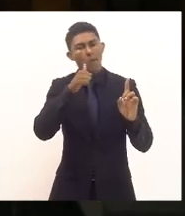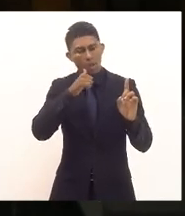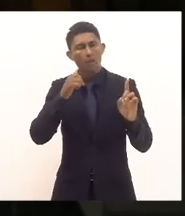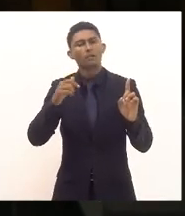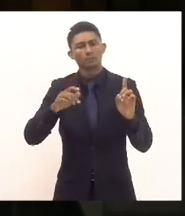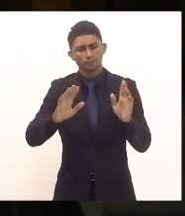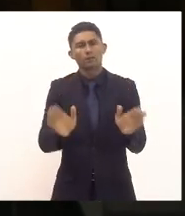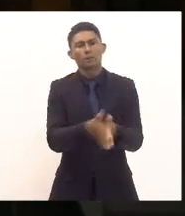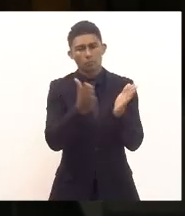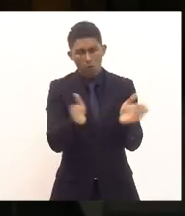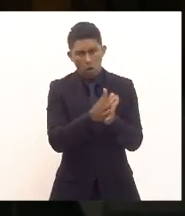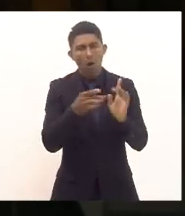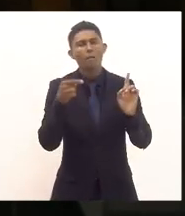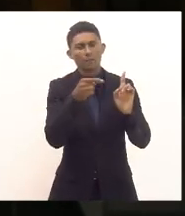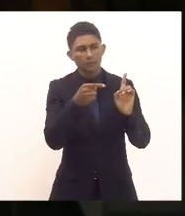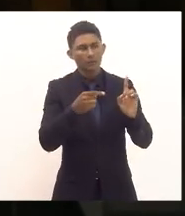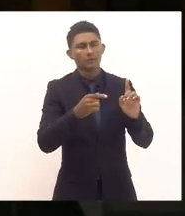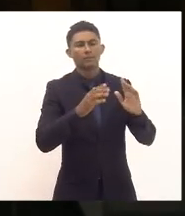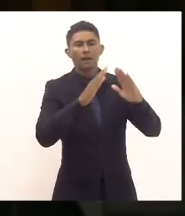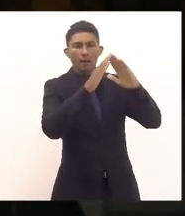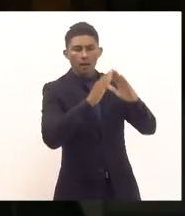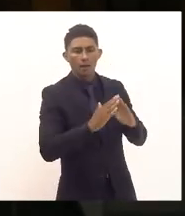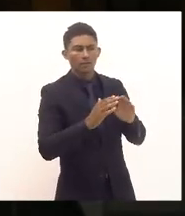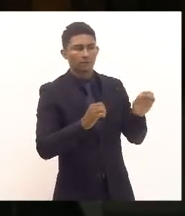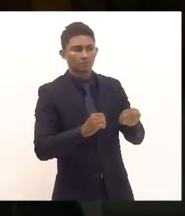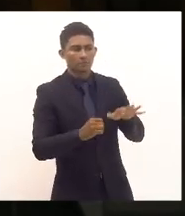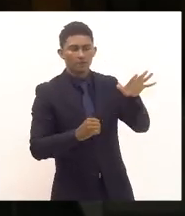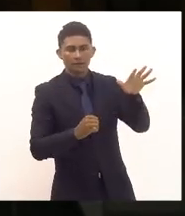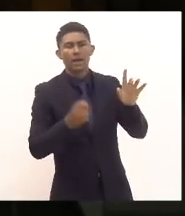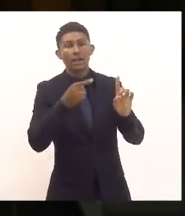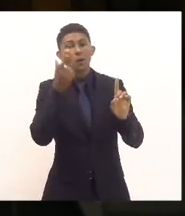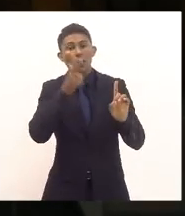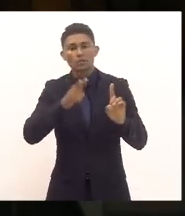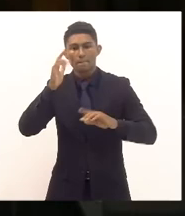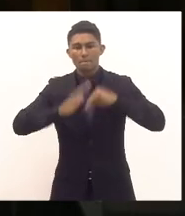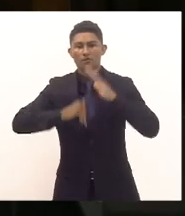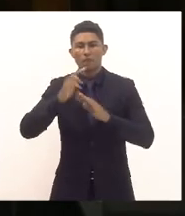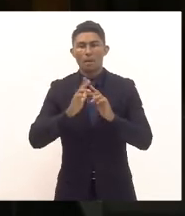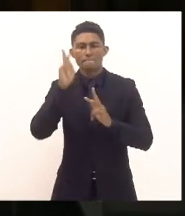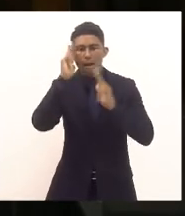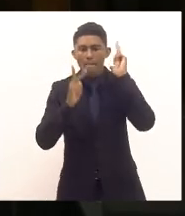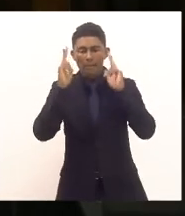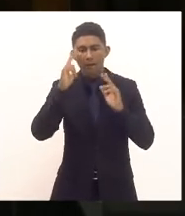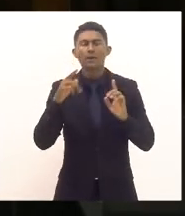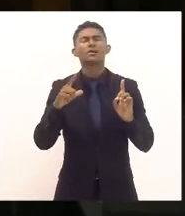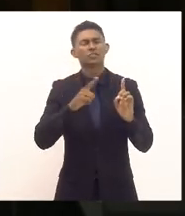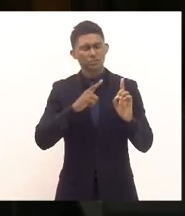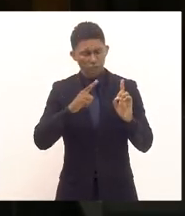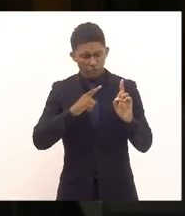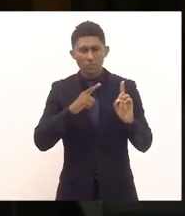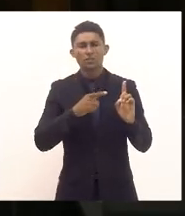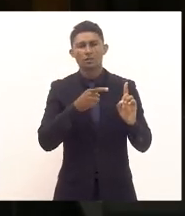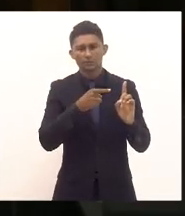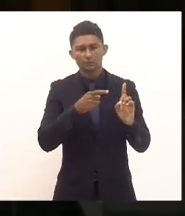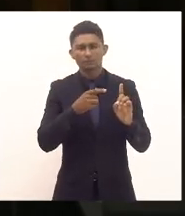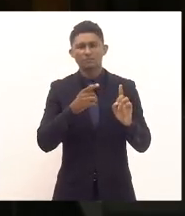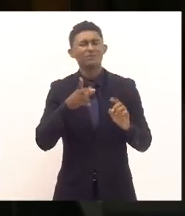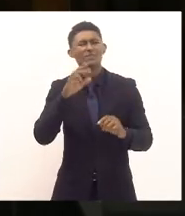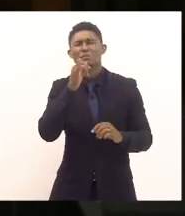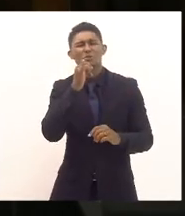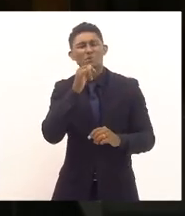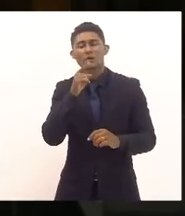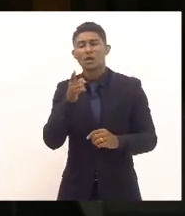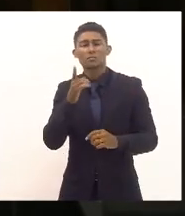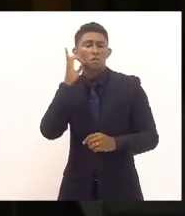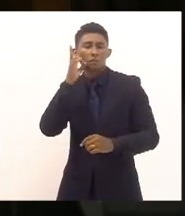que conseguiu estornar a cabeleireira já na idade adulta e com muita luta abriu seu próprio salão sua seu filho de